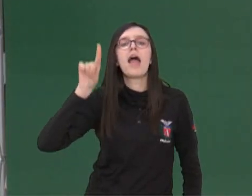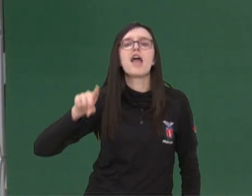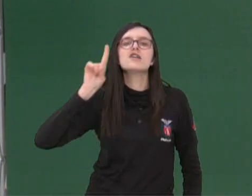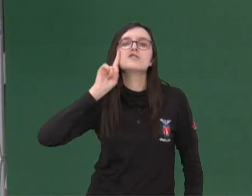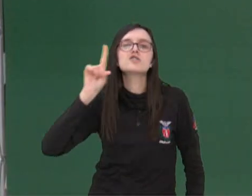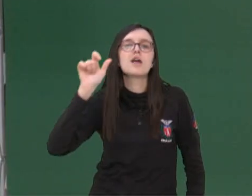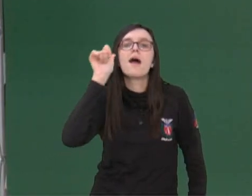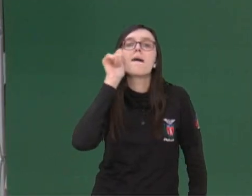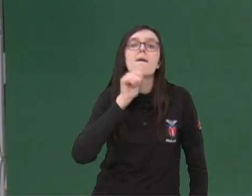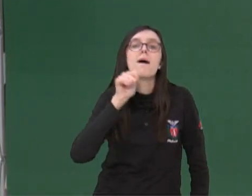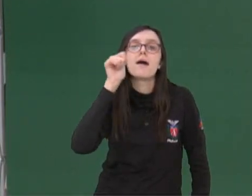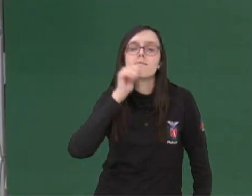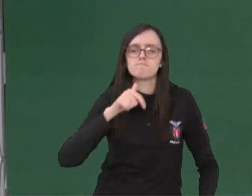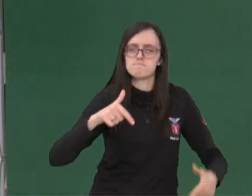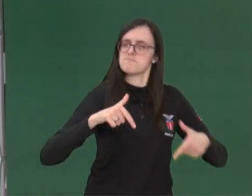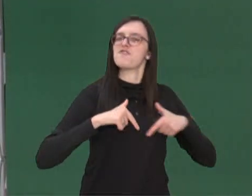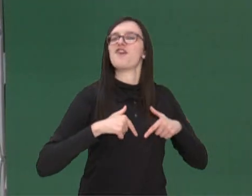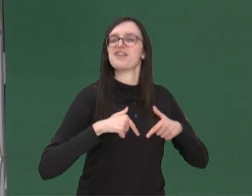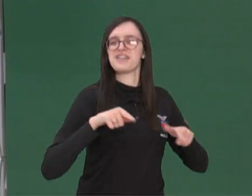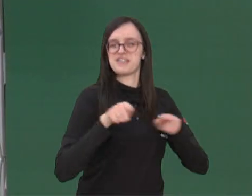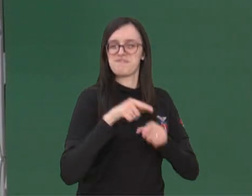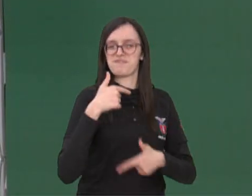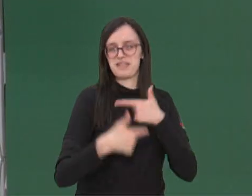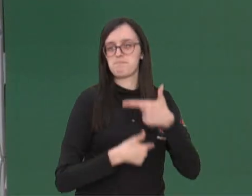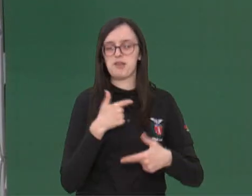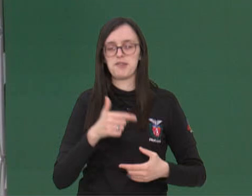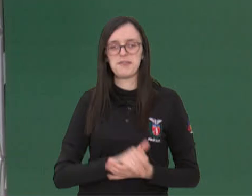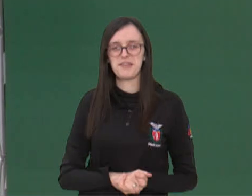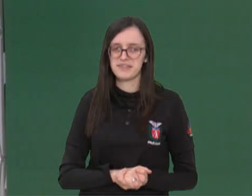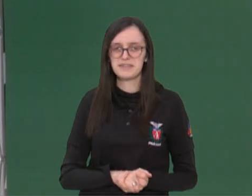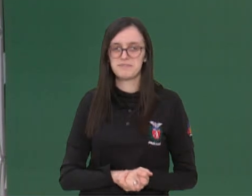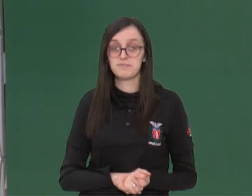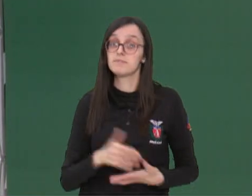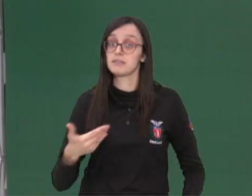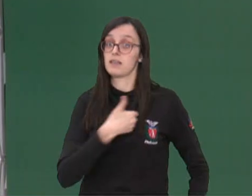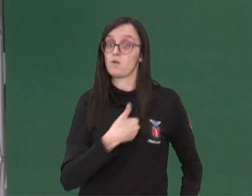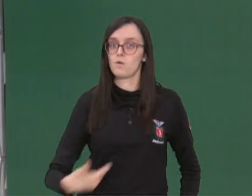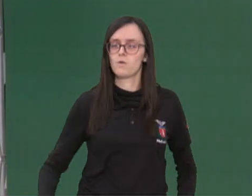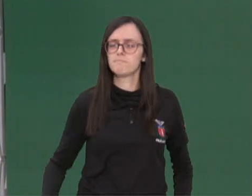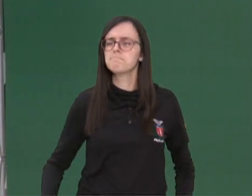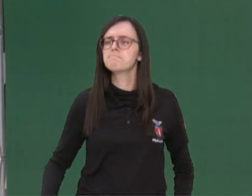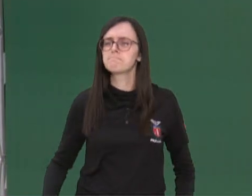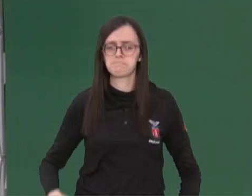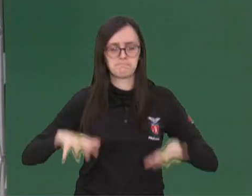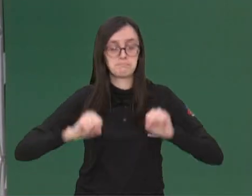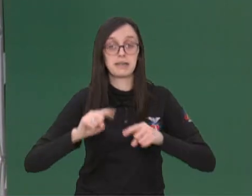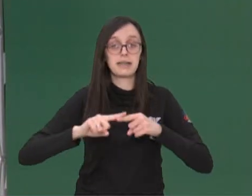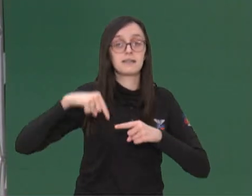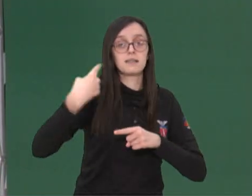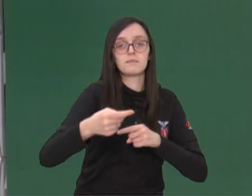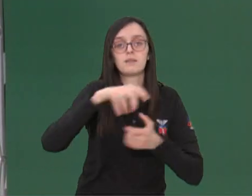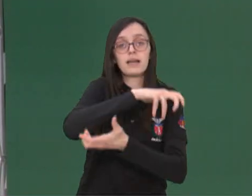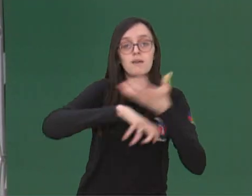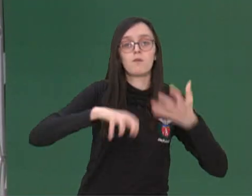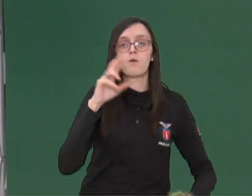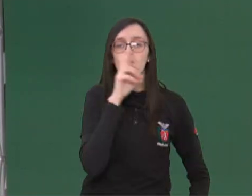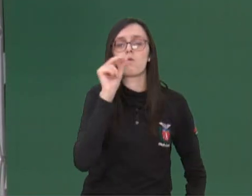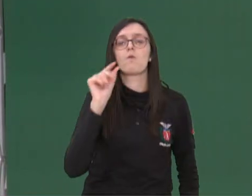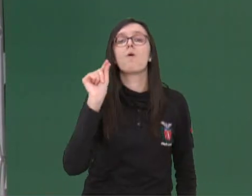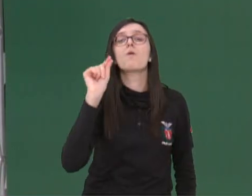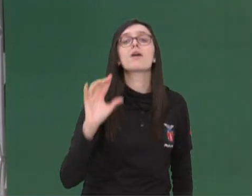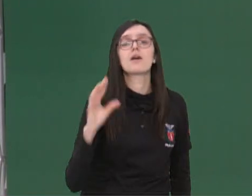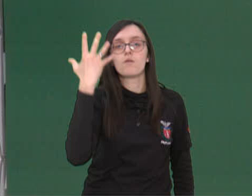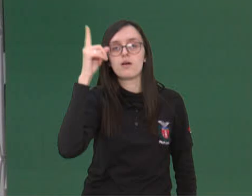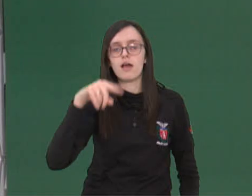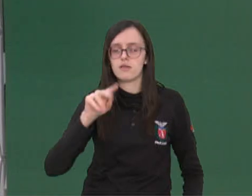da Mulher Heróica e Trabalhadora. Então, o governo que assumiu pós-Revolução Russa,